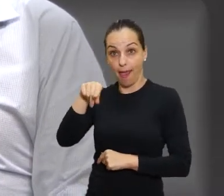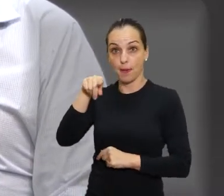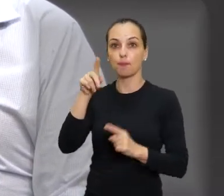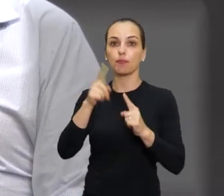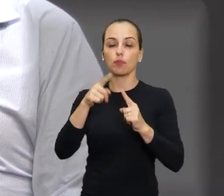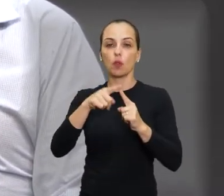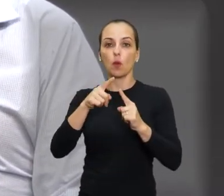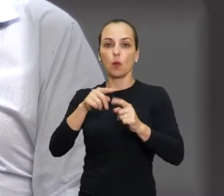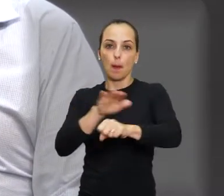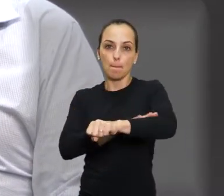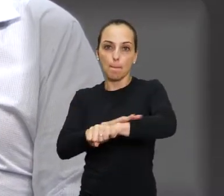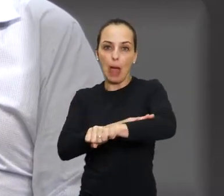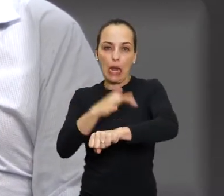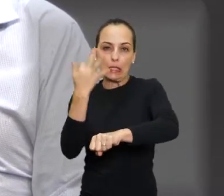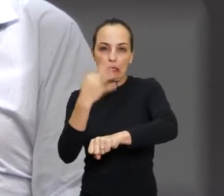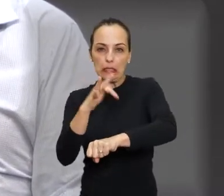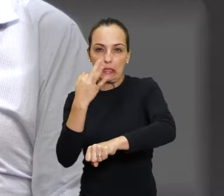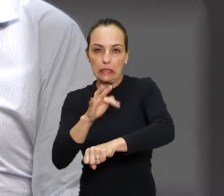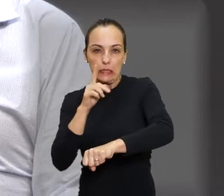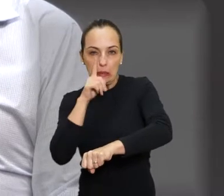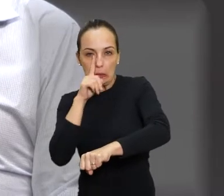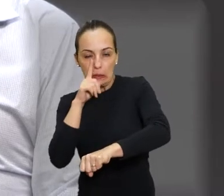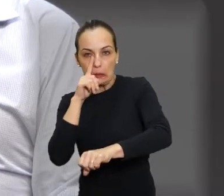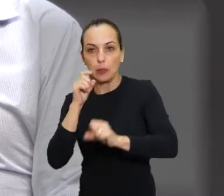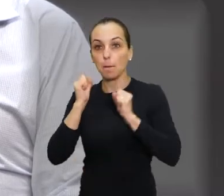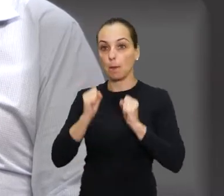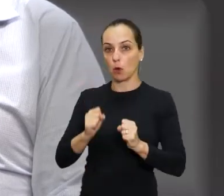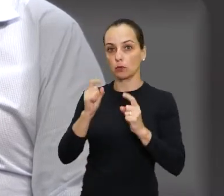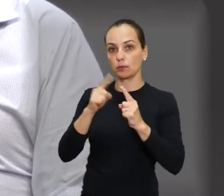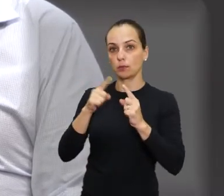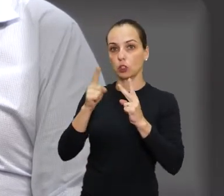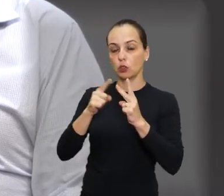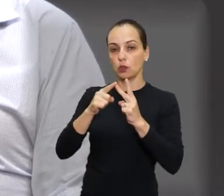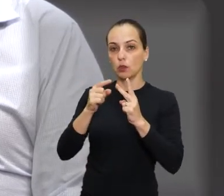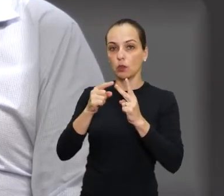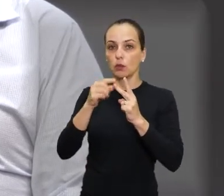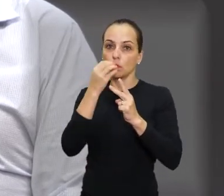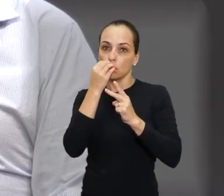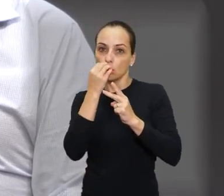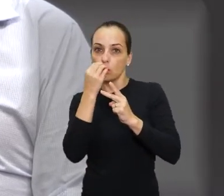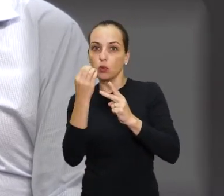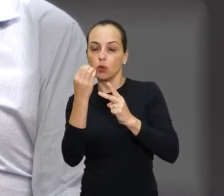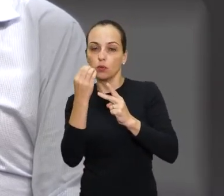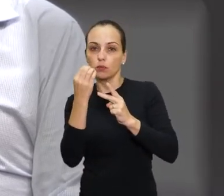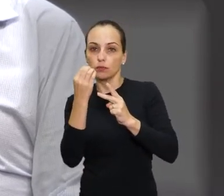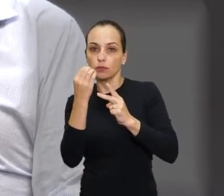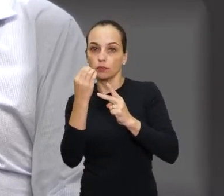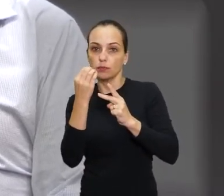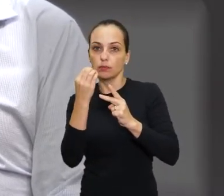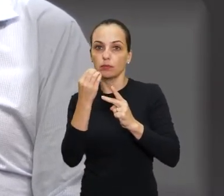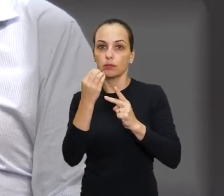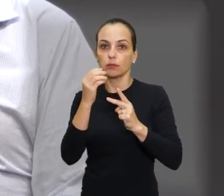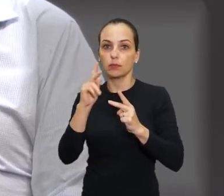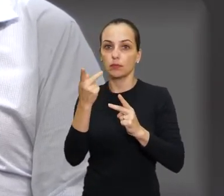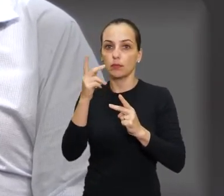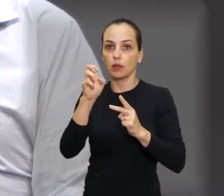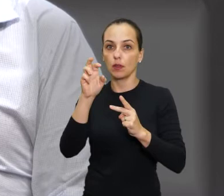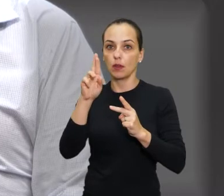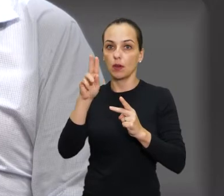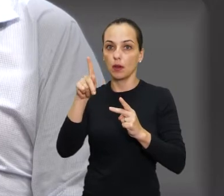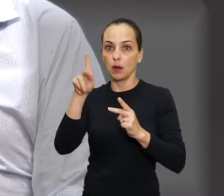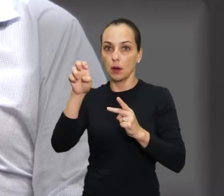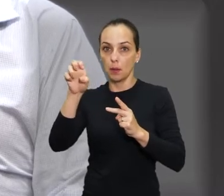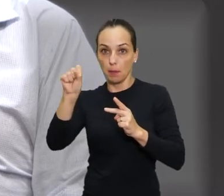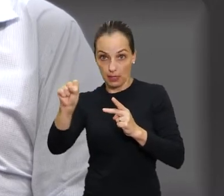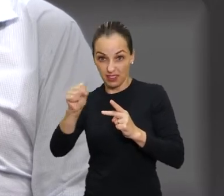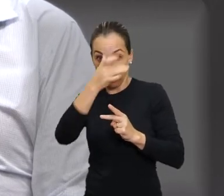ter as queimaduras, que podem ser graves, você vai ter uma imunossupressão, muita gente que tem herpes, por exemplo, recidiva nessa época